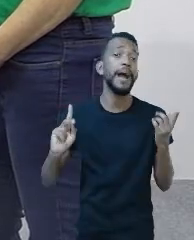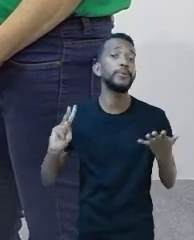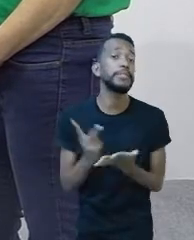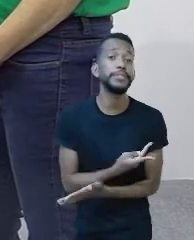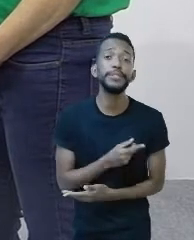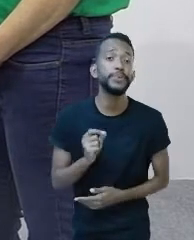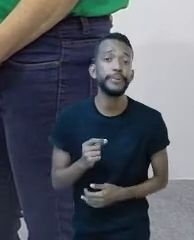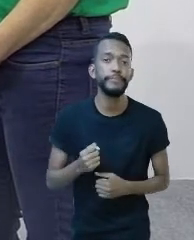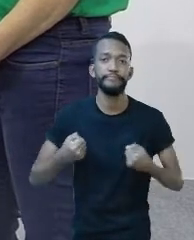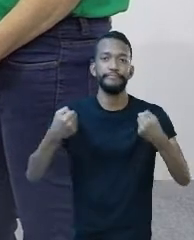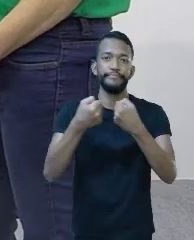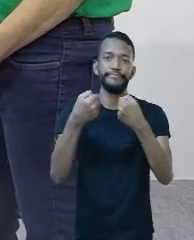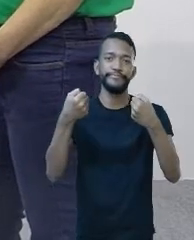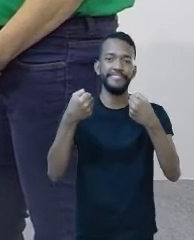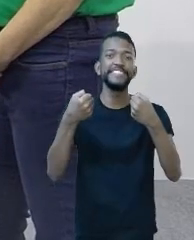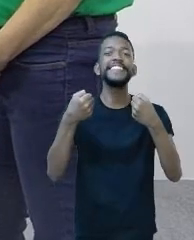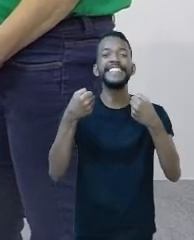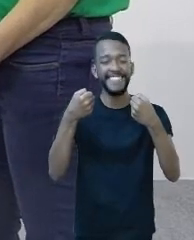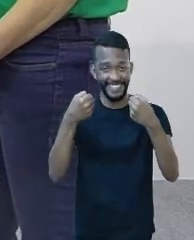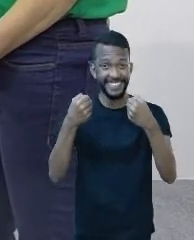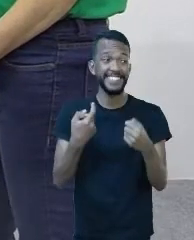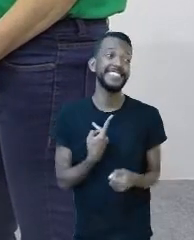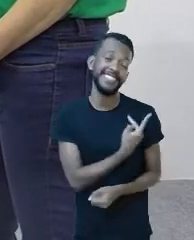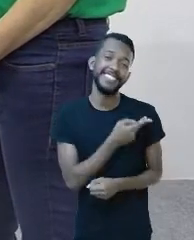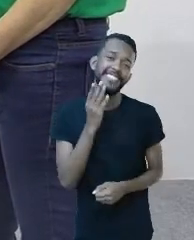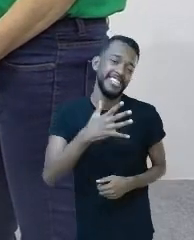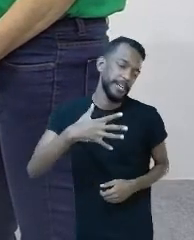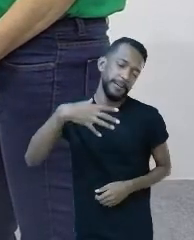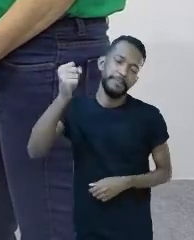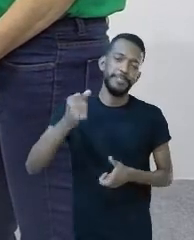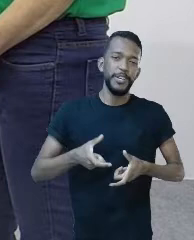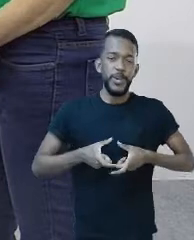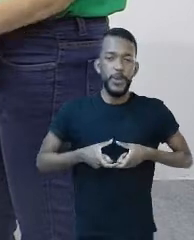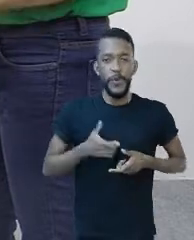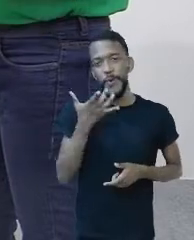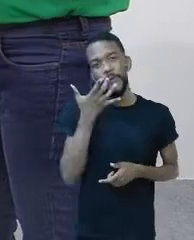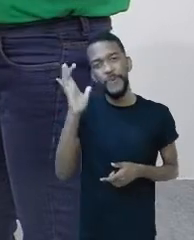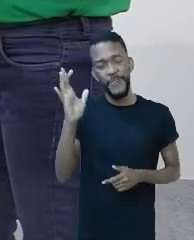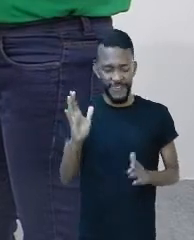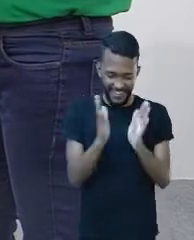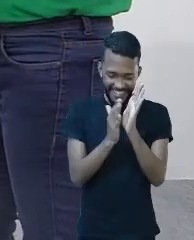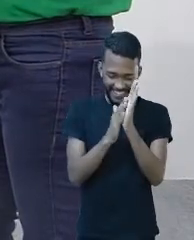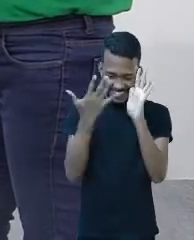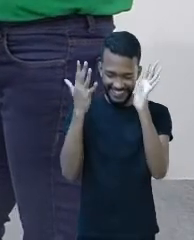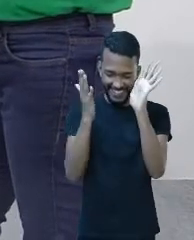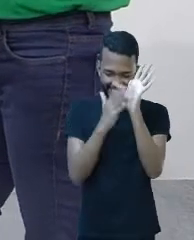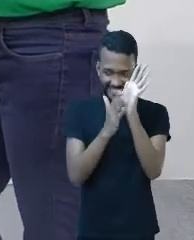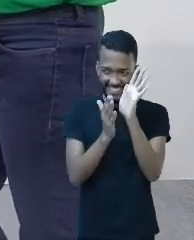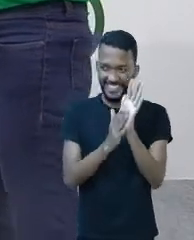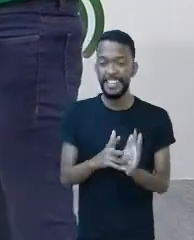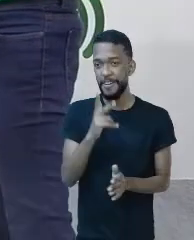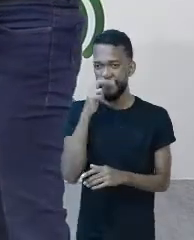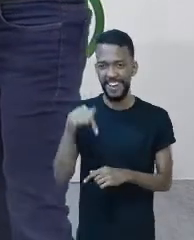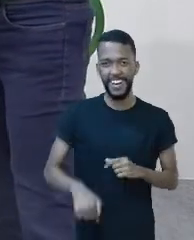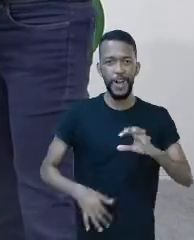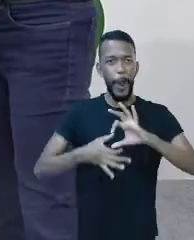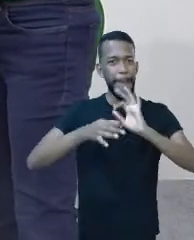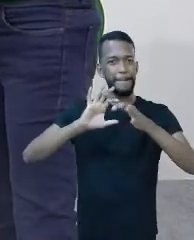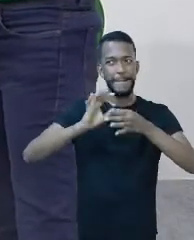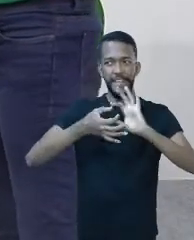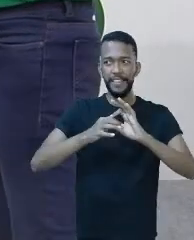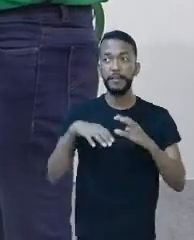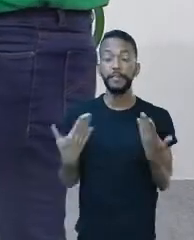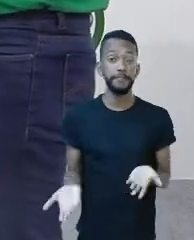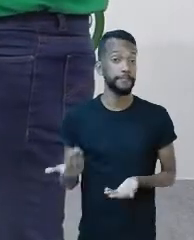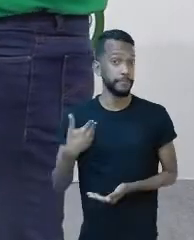aconteceu? Empate. Então, as duas levou aí medalha de ouro, tá bom, minha gente? Tá parecendo as Olimpíadas então, isso aqui. Eu e